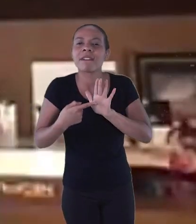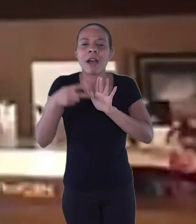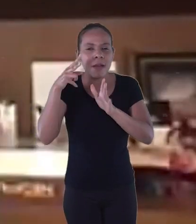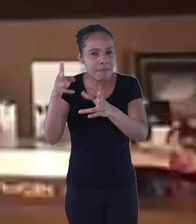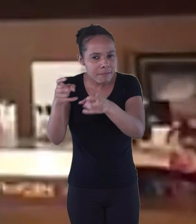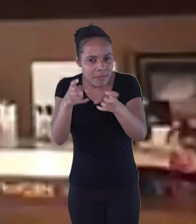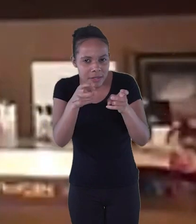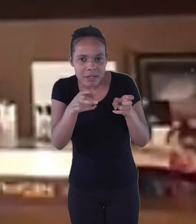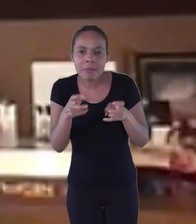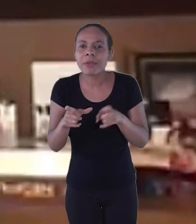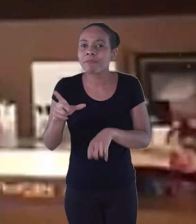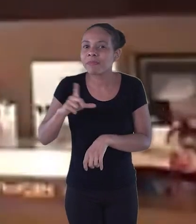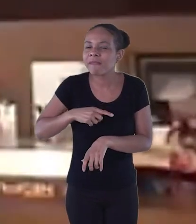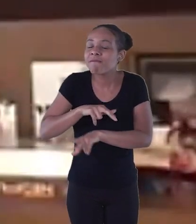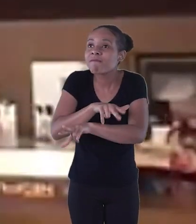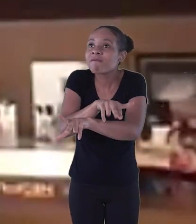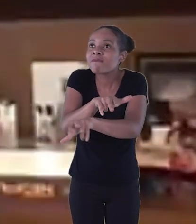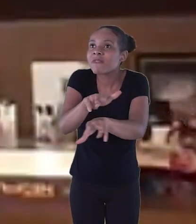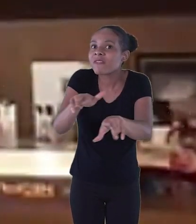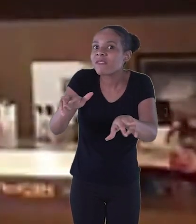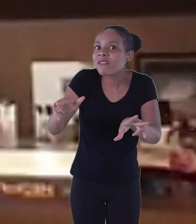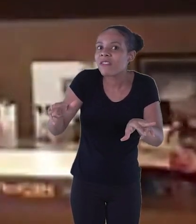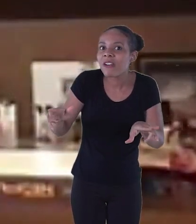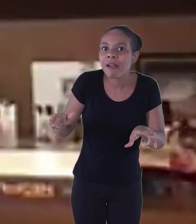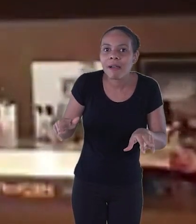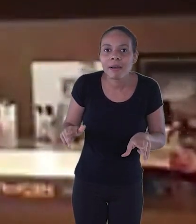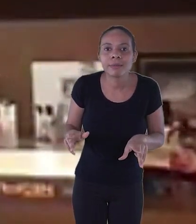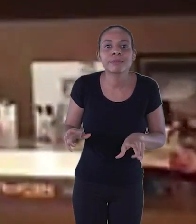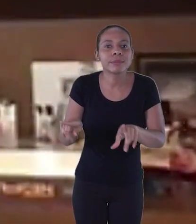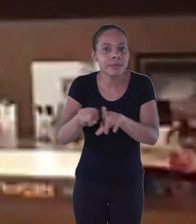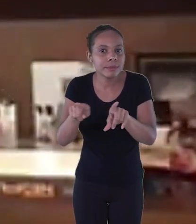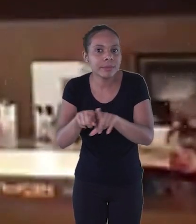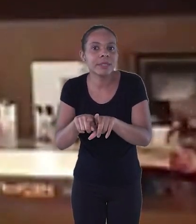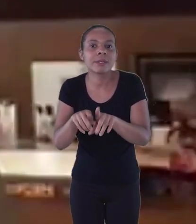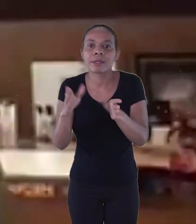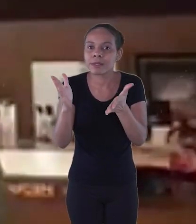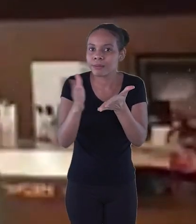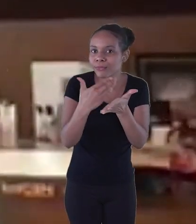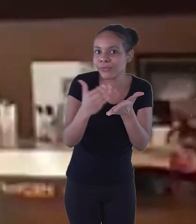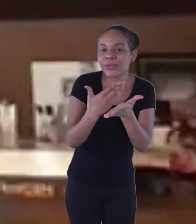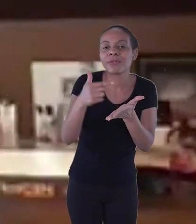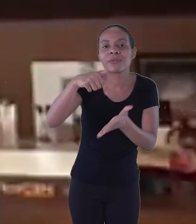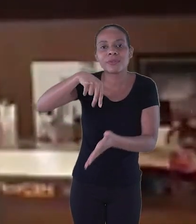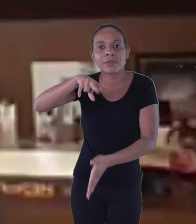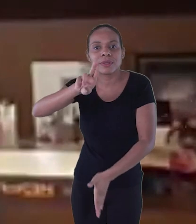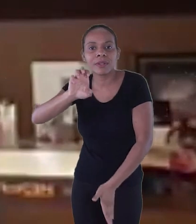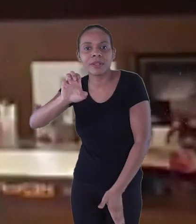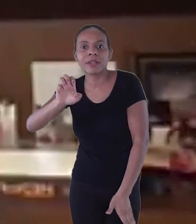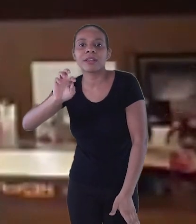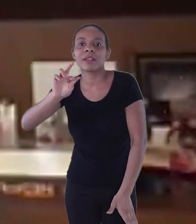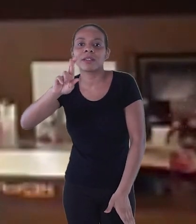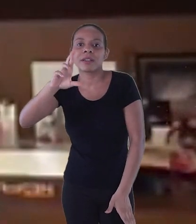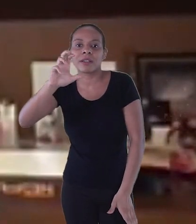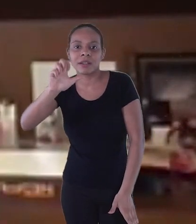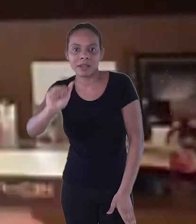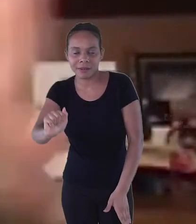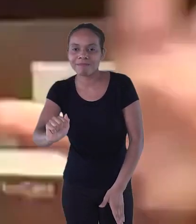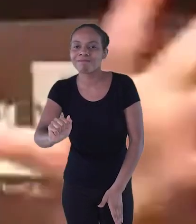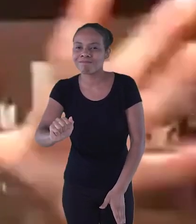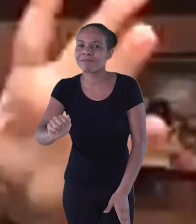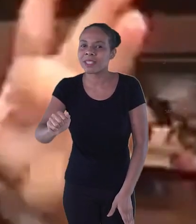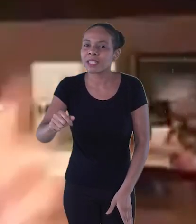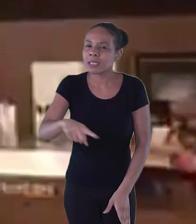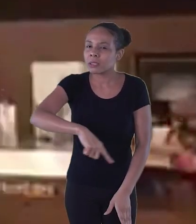sinais de Enciclopédia Negra na exposição permanente. E depois entrou o Soma também, que é um grupo que veio nos ajudar